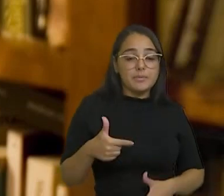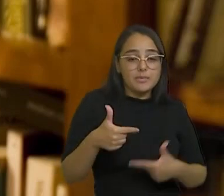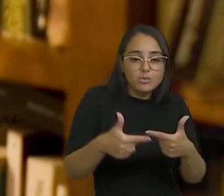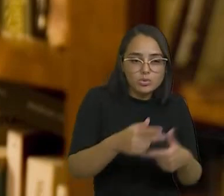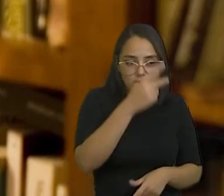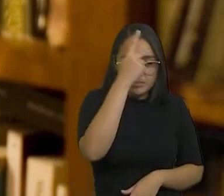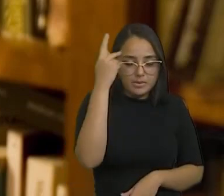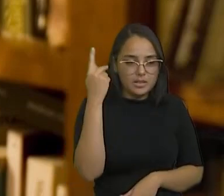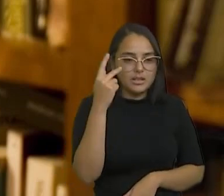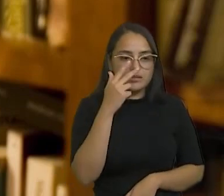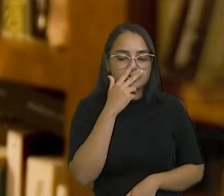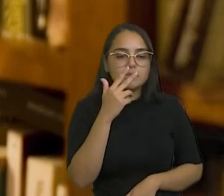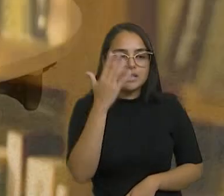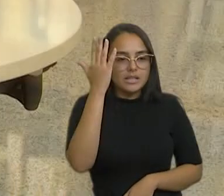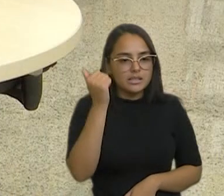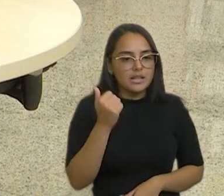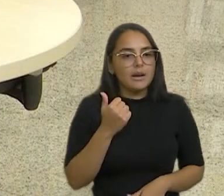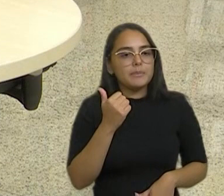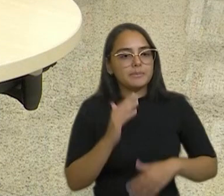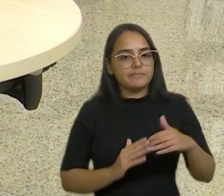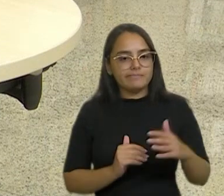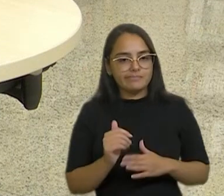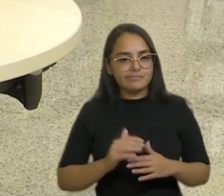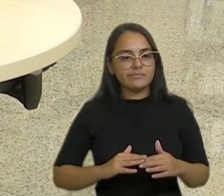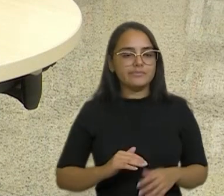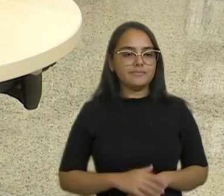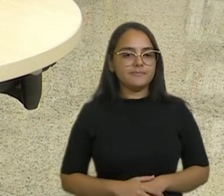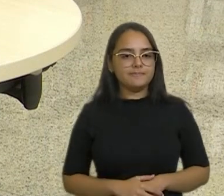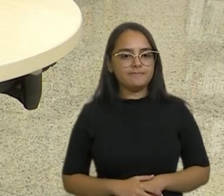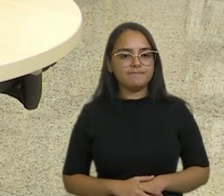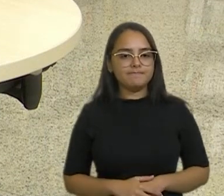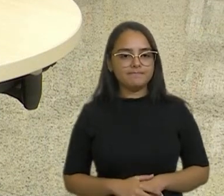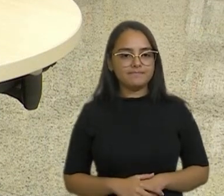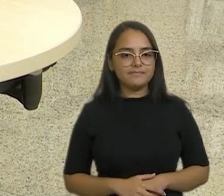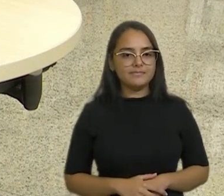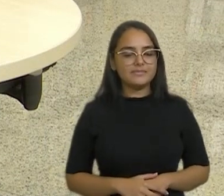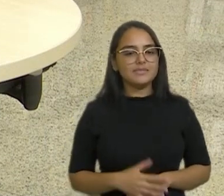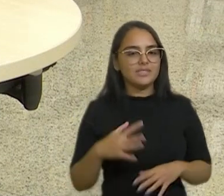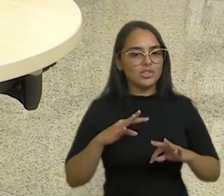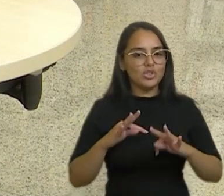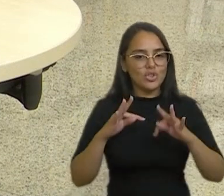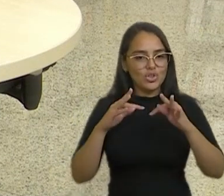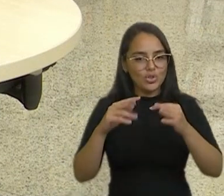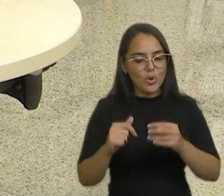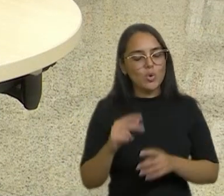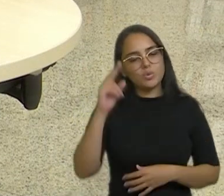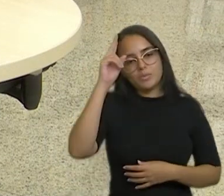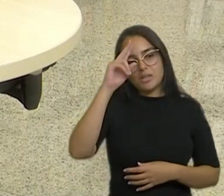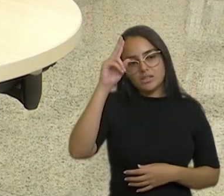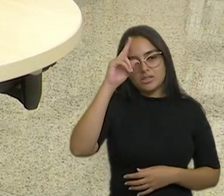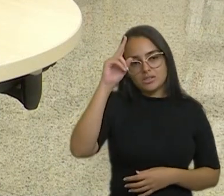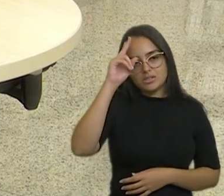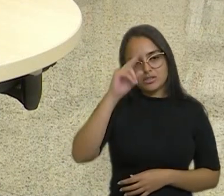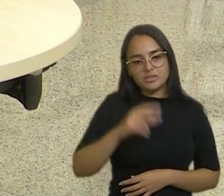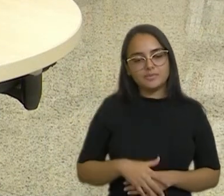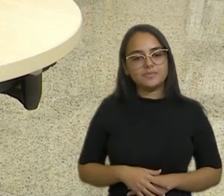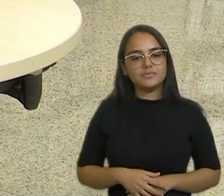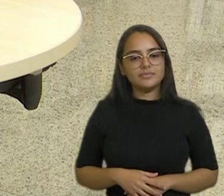roça se tornam malabares. Contou toda, né? Toda uma história, Isso.